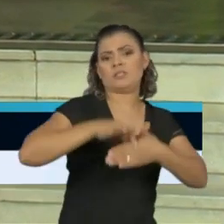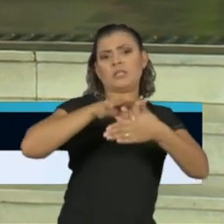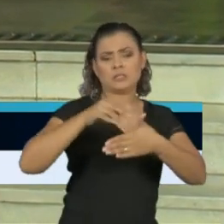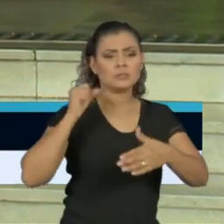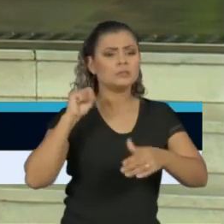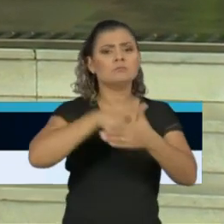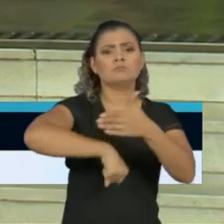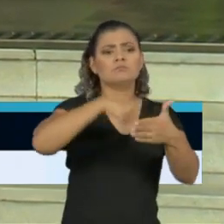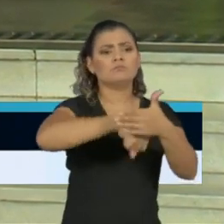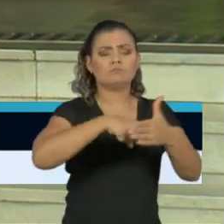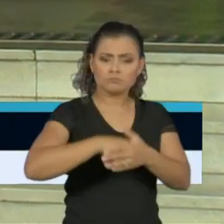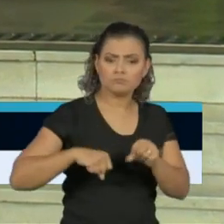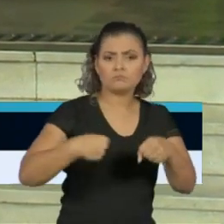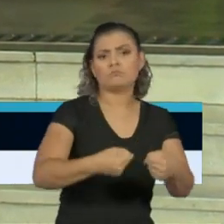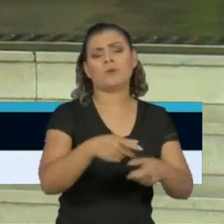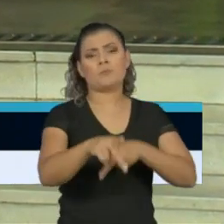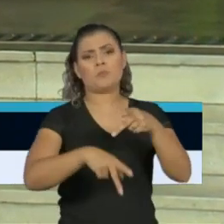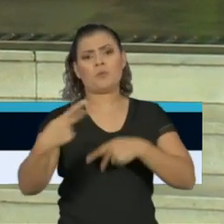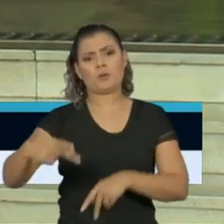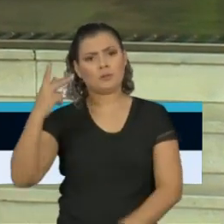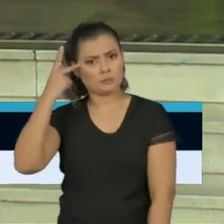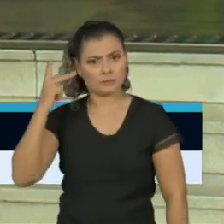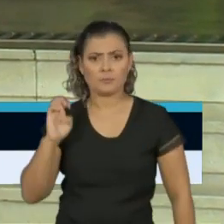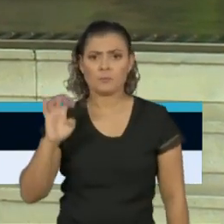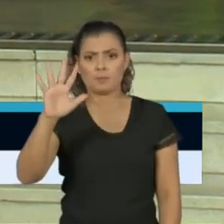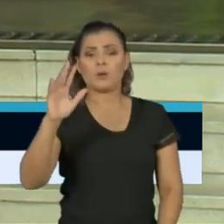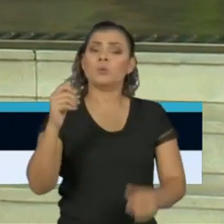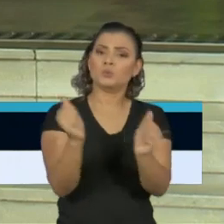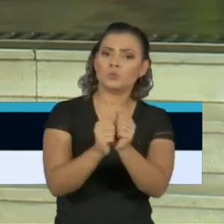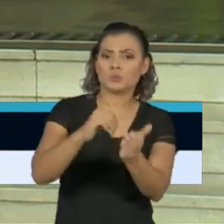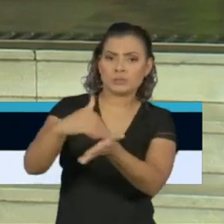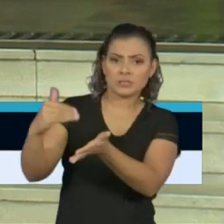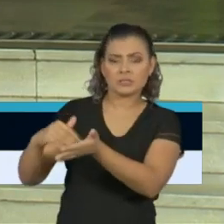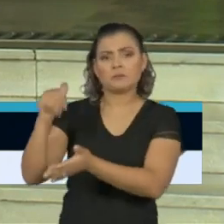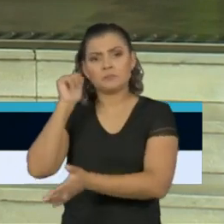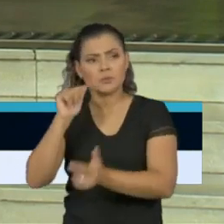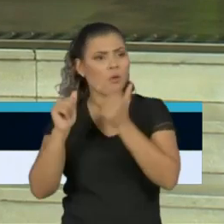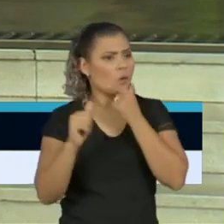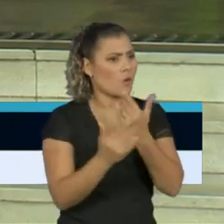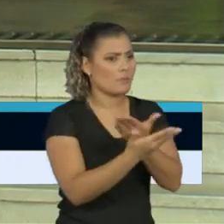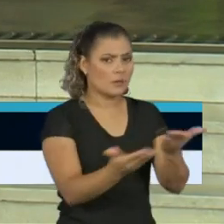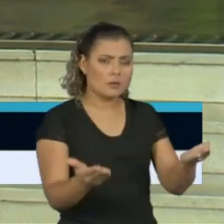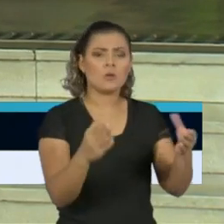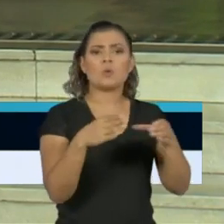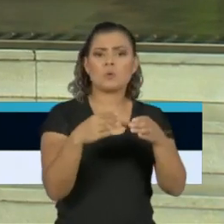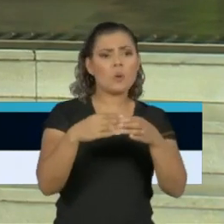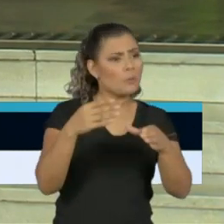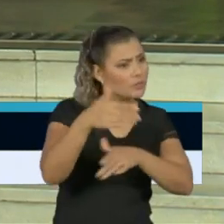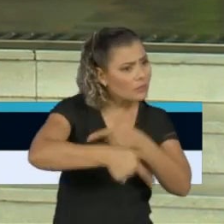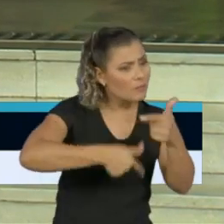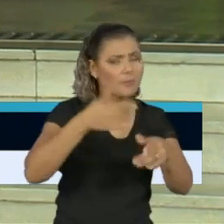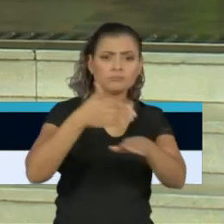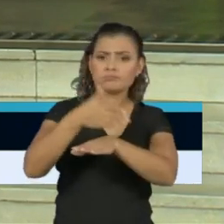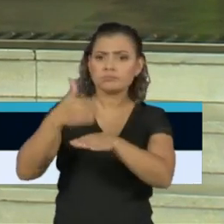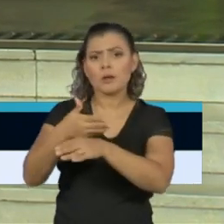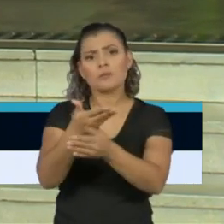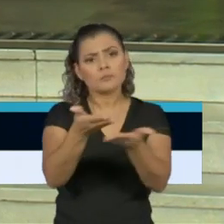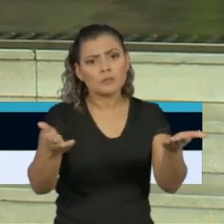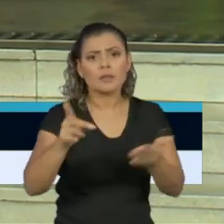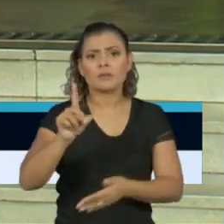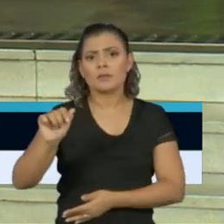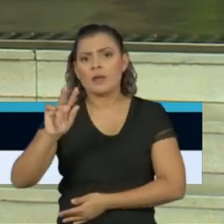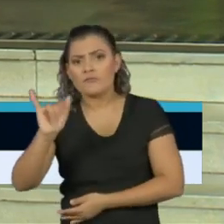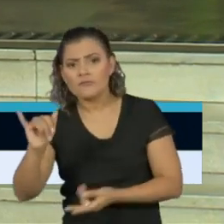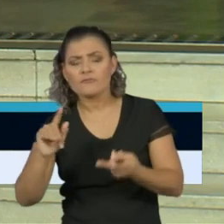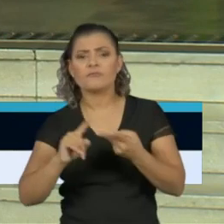e liderar os brasileiros de São Paulo, ao lado de secretárias, secretários, colaboradores, pessoas como você, doutor Davi